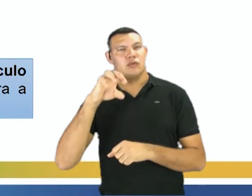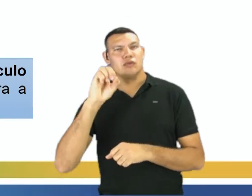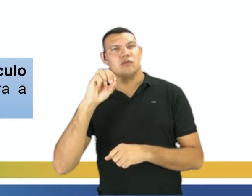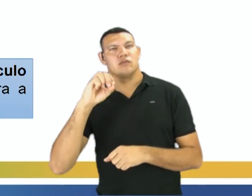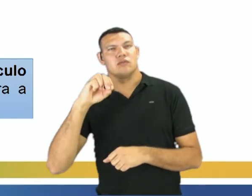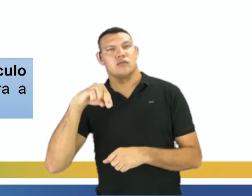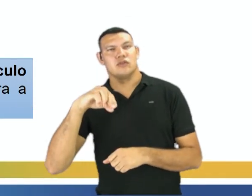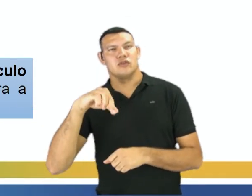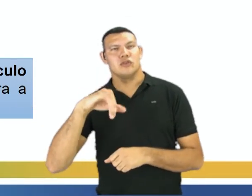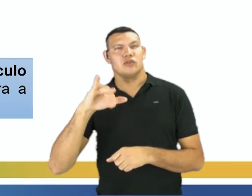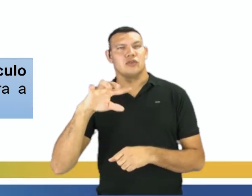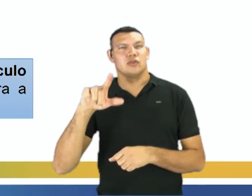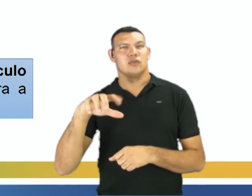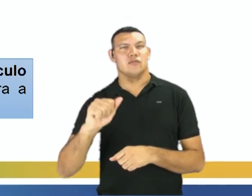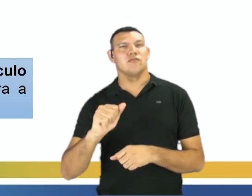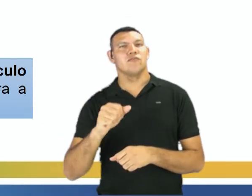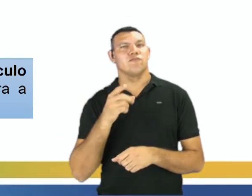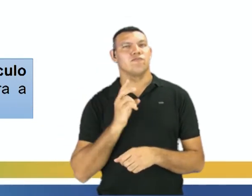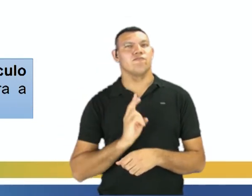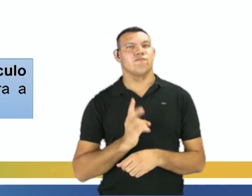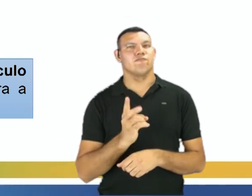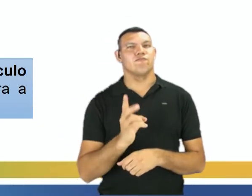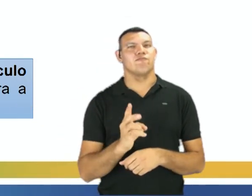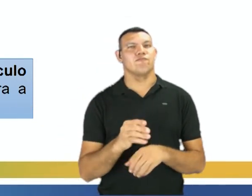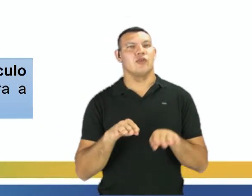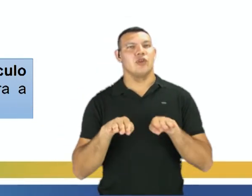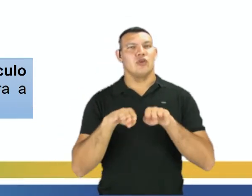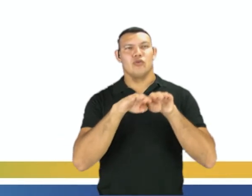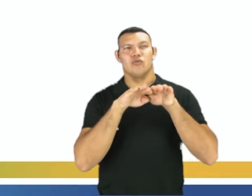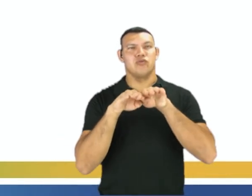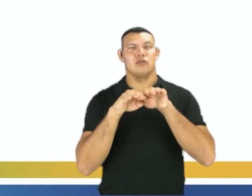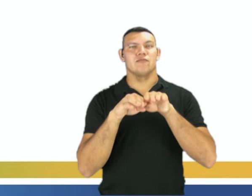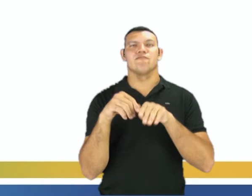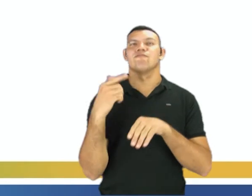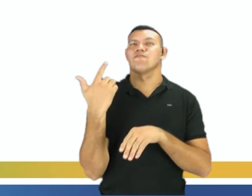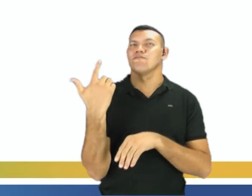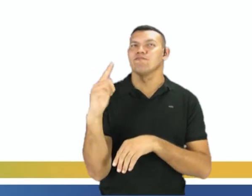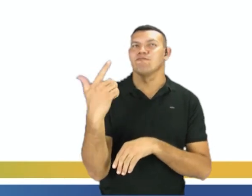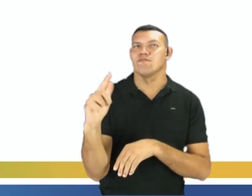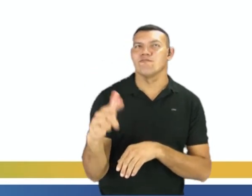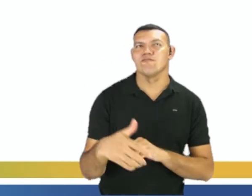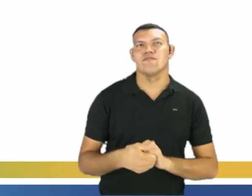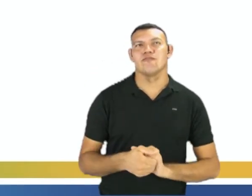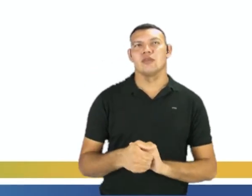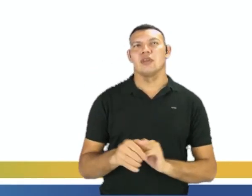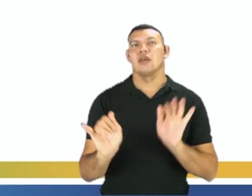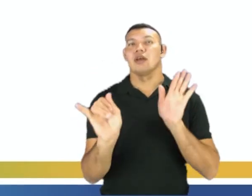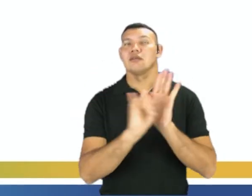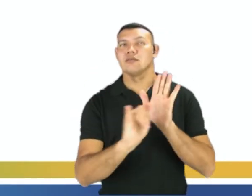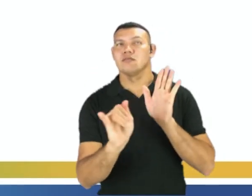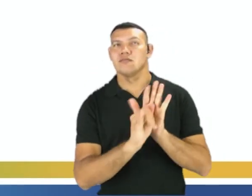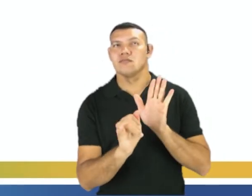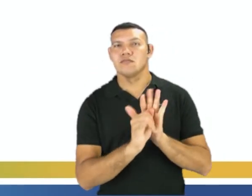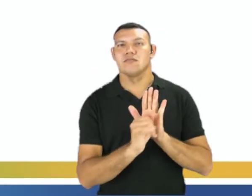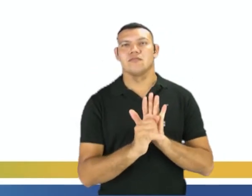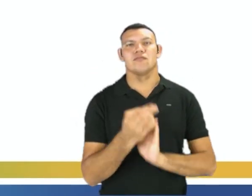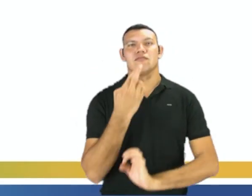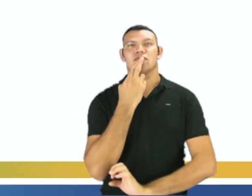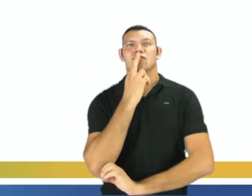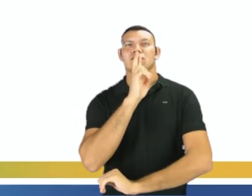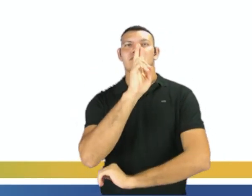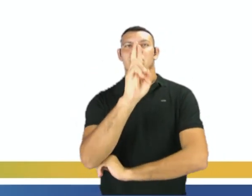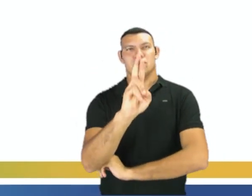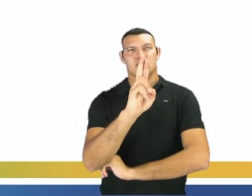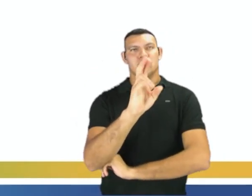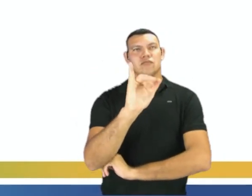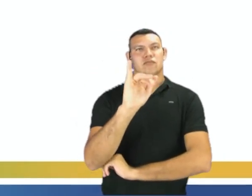para a ionização, ou seja, sem ela a ionização não ocorre. Então, a gente vai identificar isso aqui no produto iônico